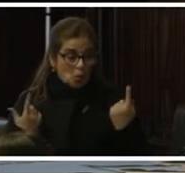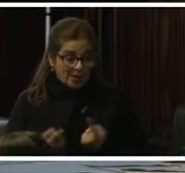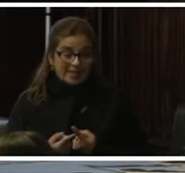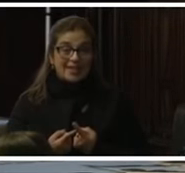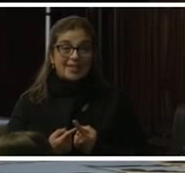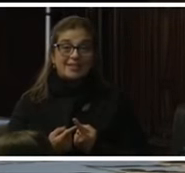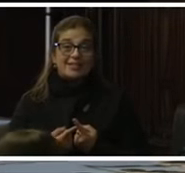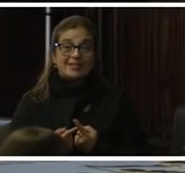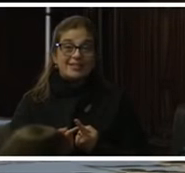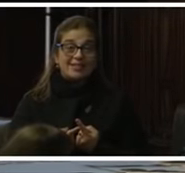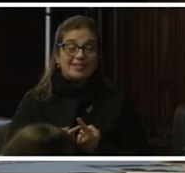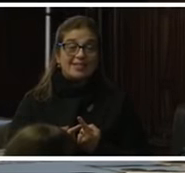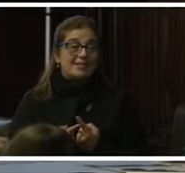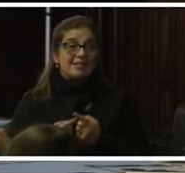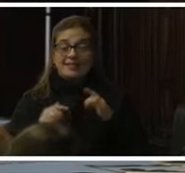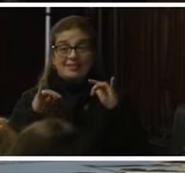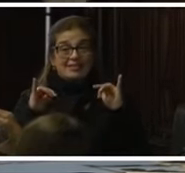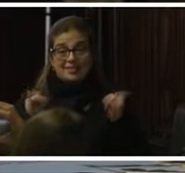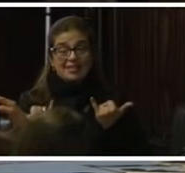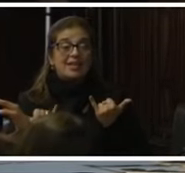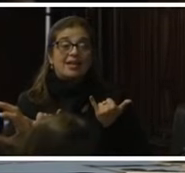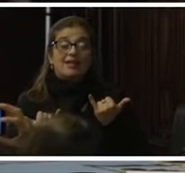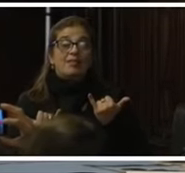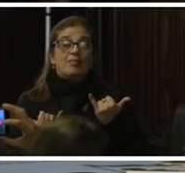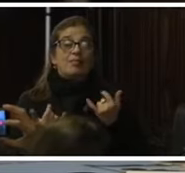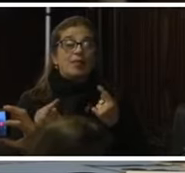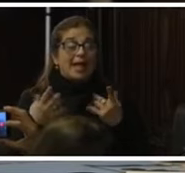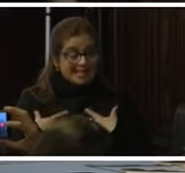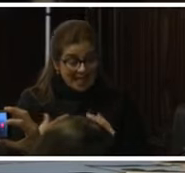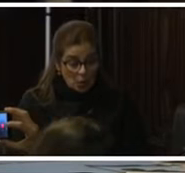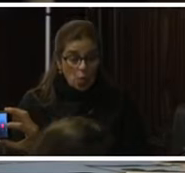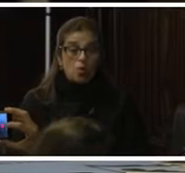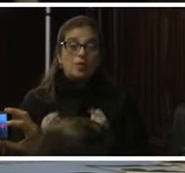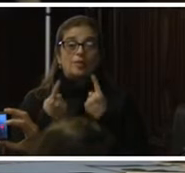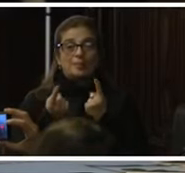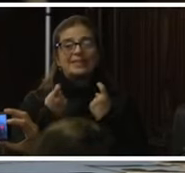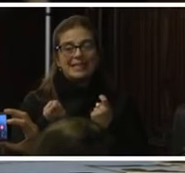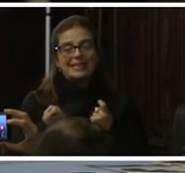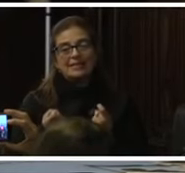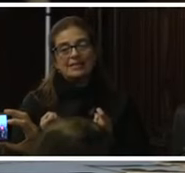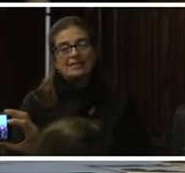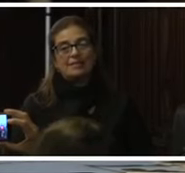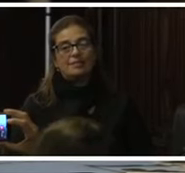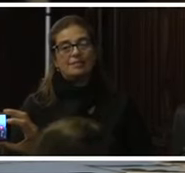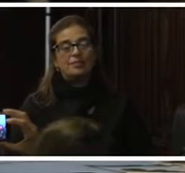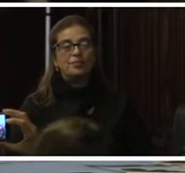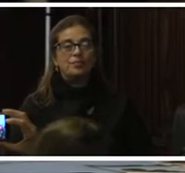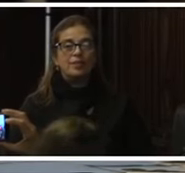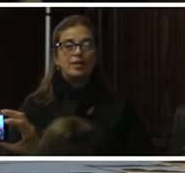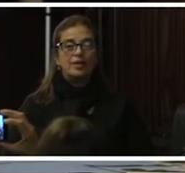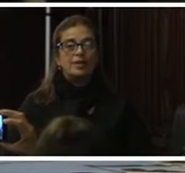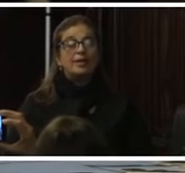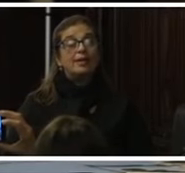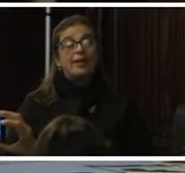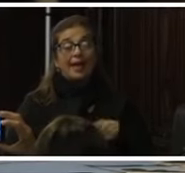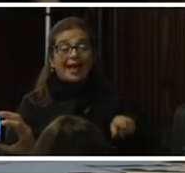só de lá então nós nossa luta é justa